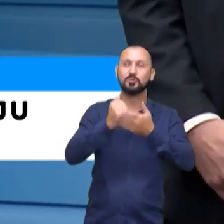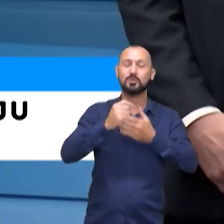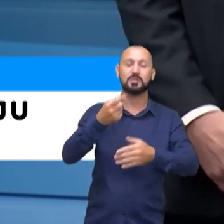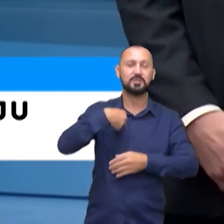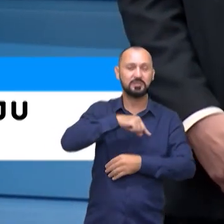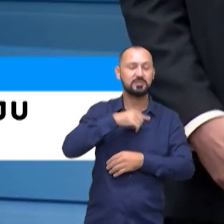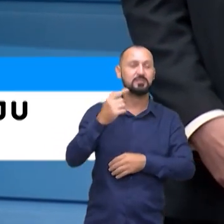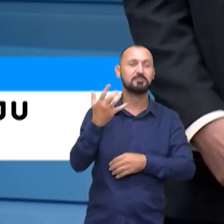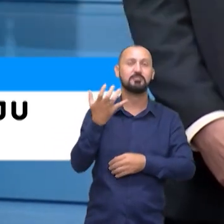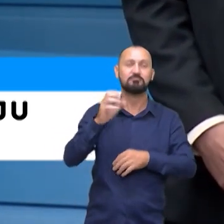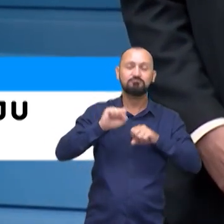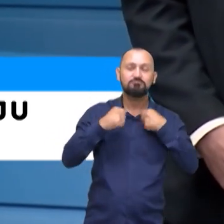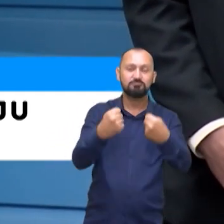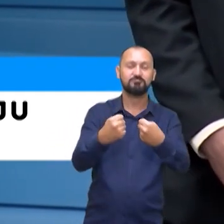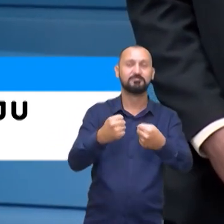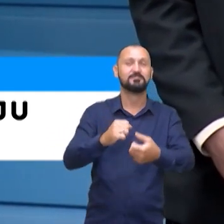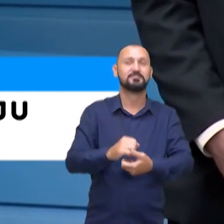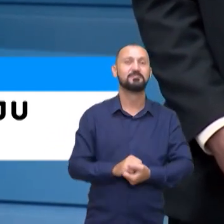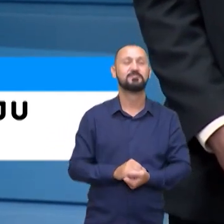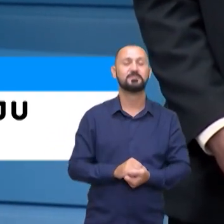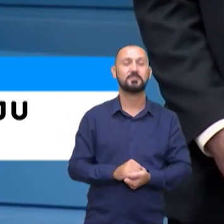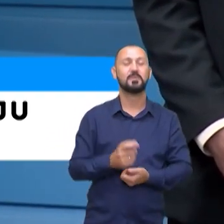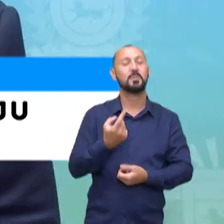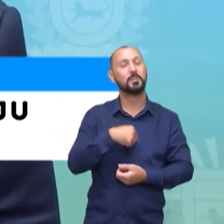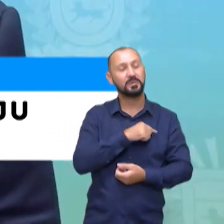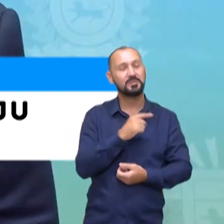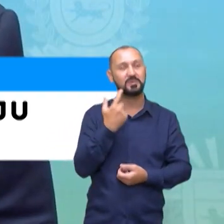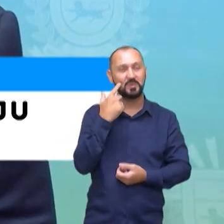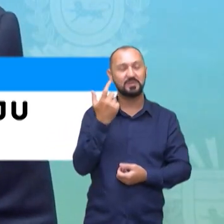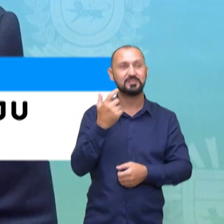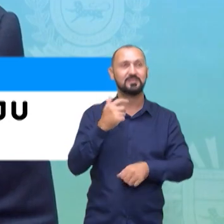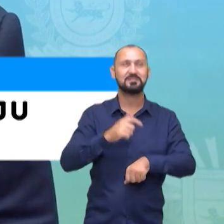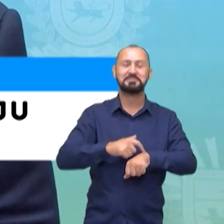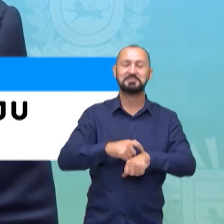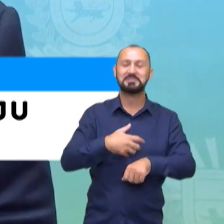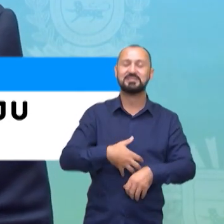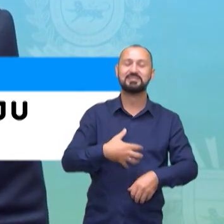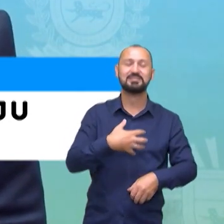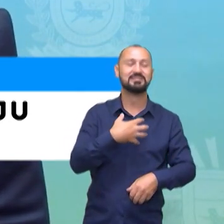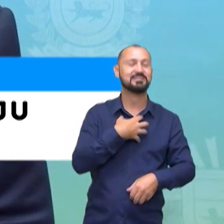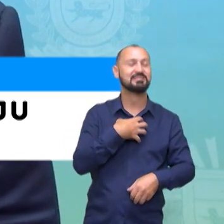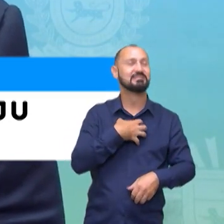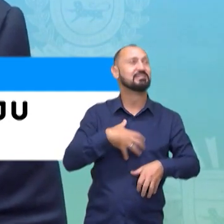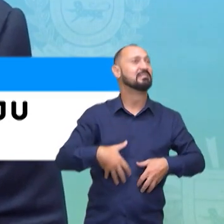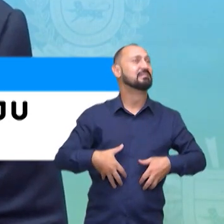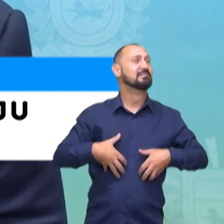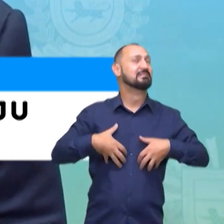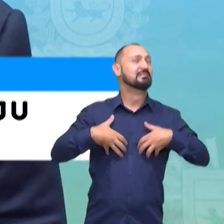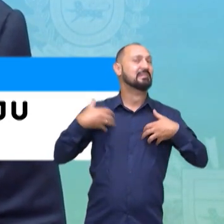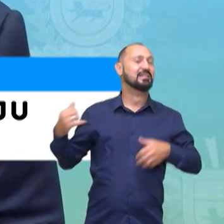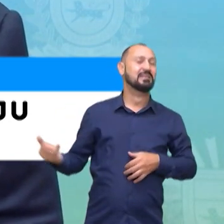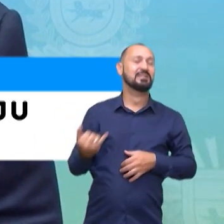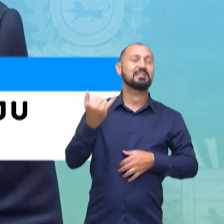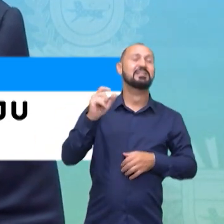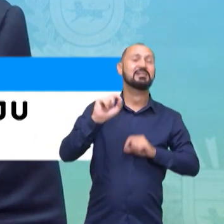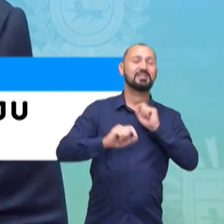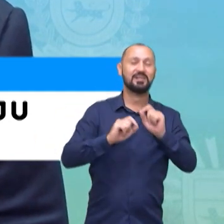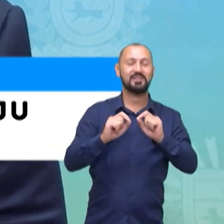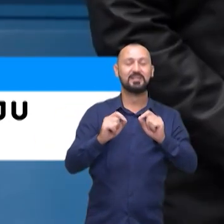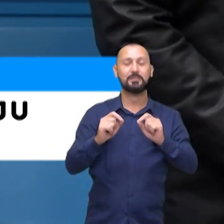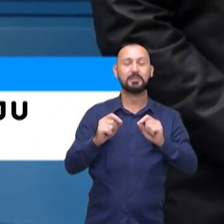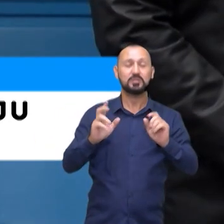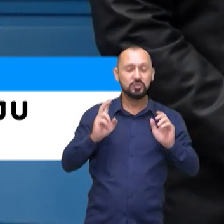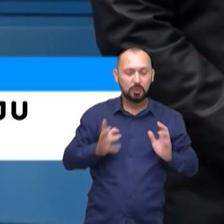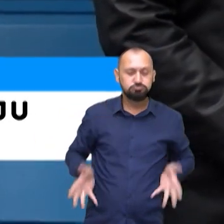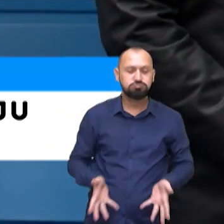gente querer atuar ainda mais forte. Para nós é uma valorização do trabalho policial e